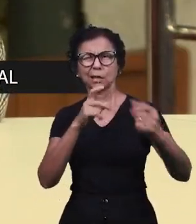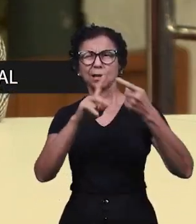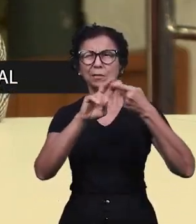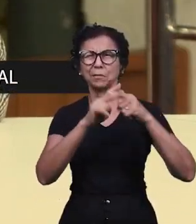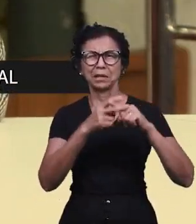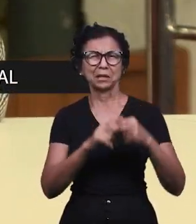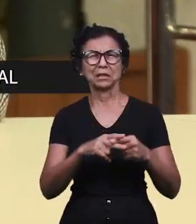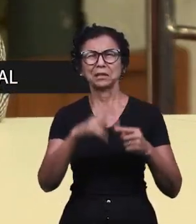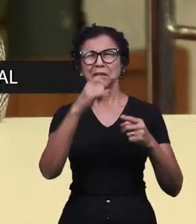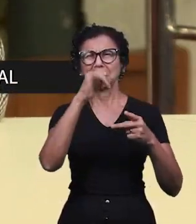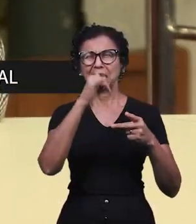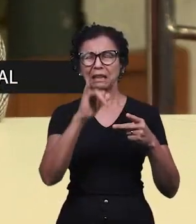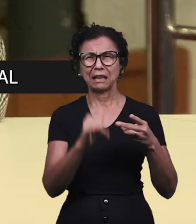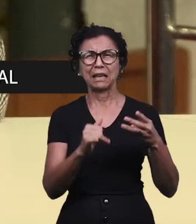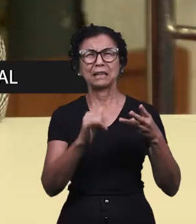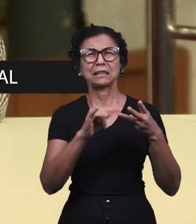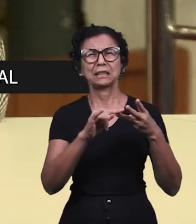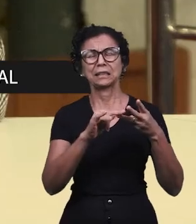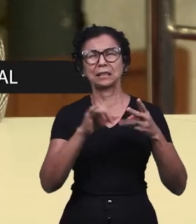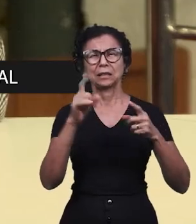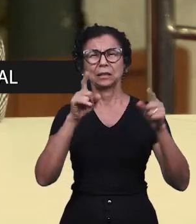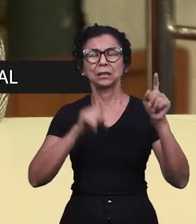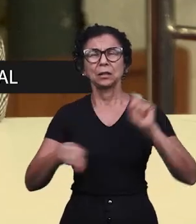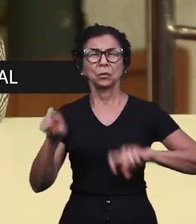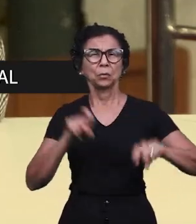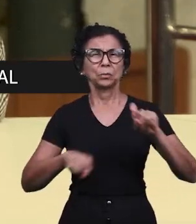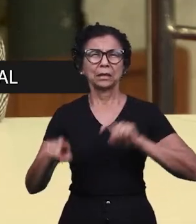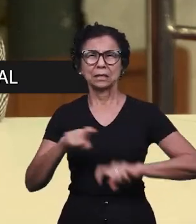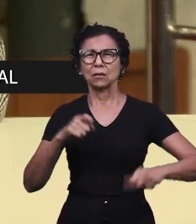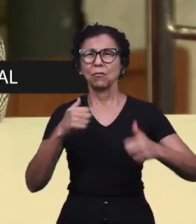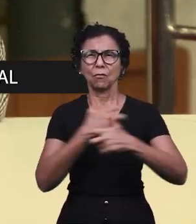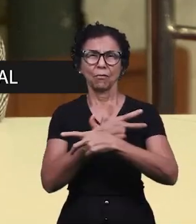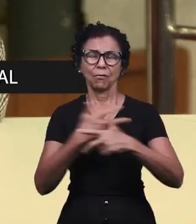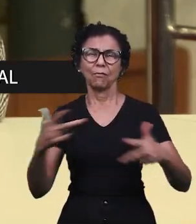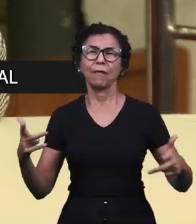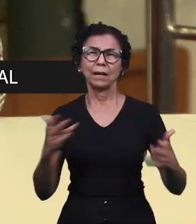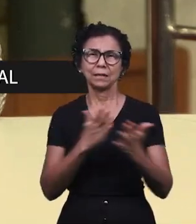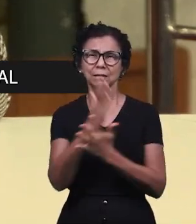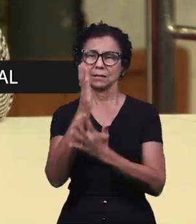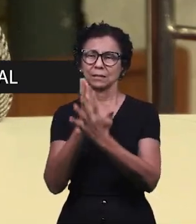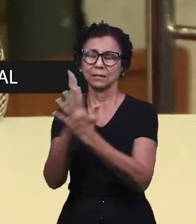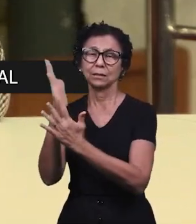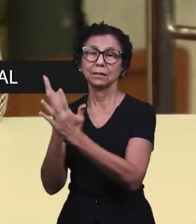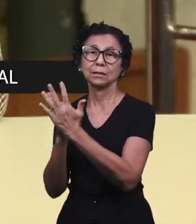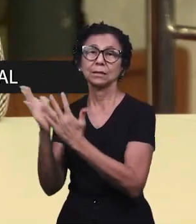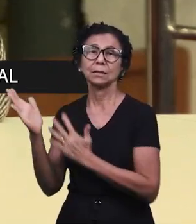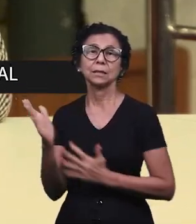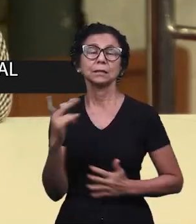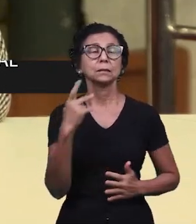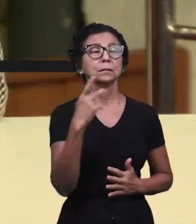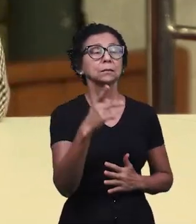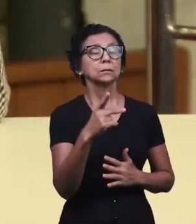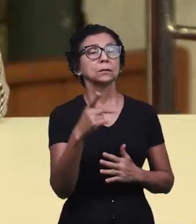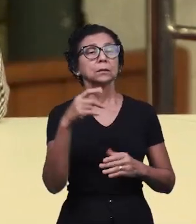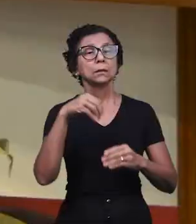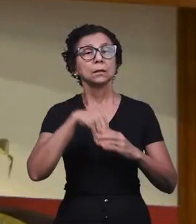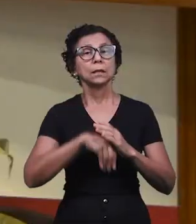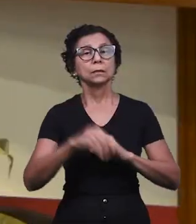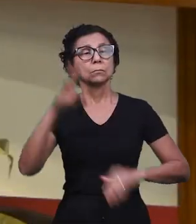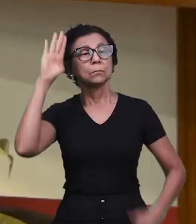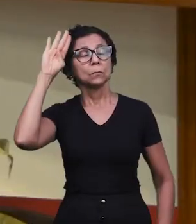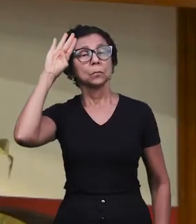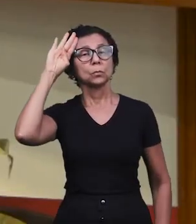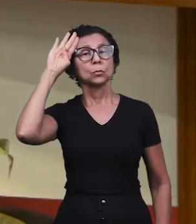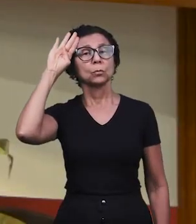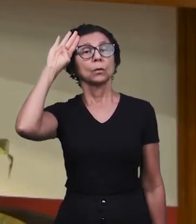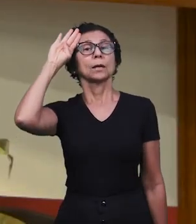mecânica, elétrica, da computação. Quais as engenharias que você tem dentro do Instituto Militar? Exatamente,